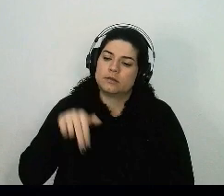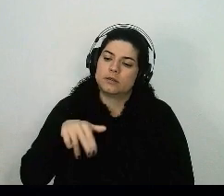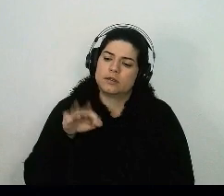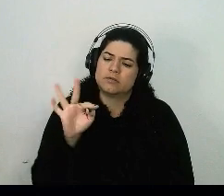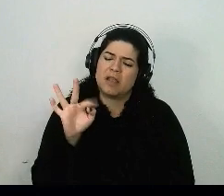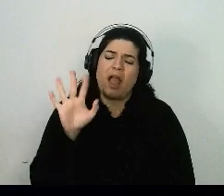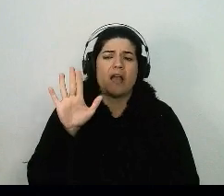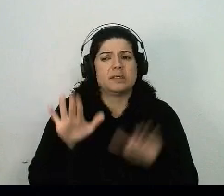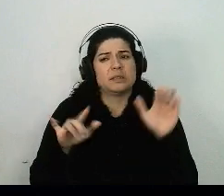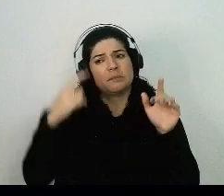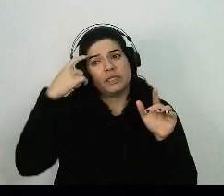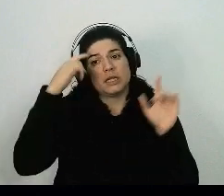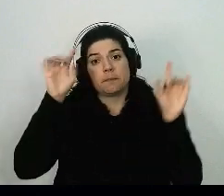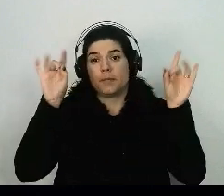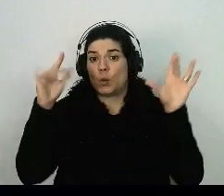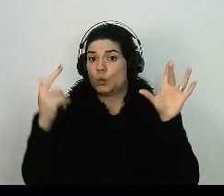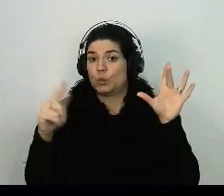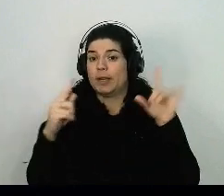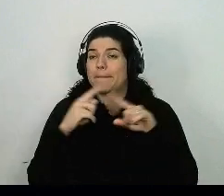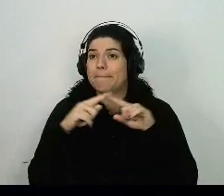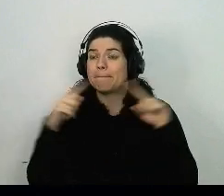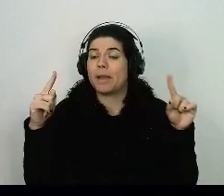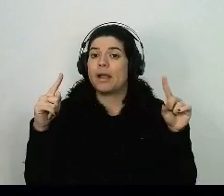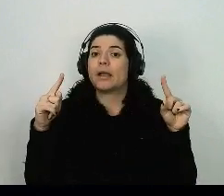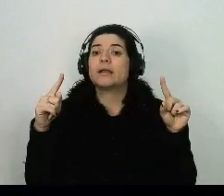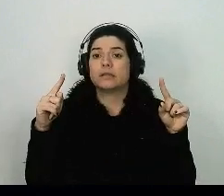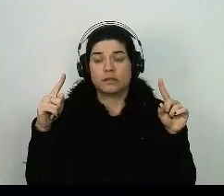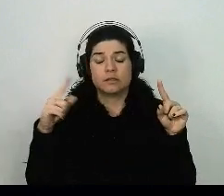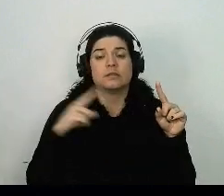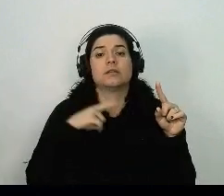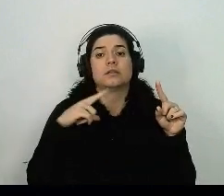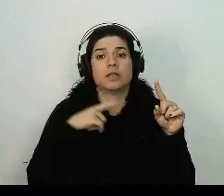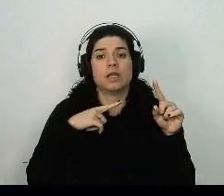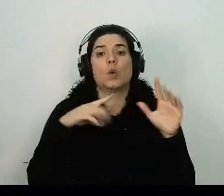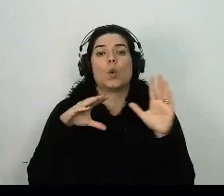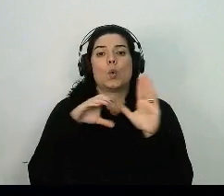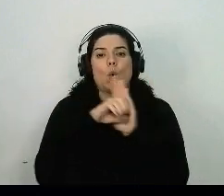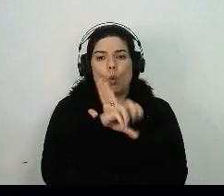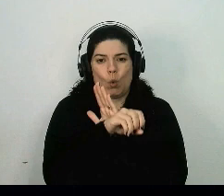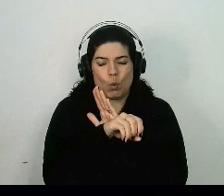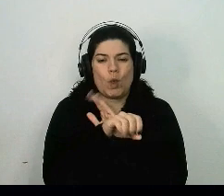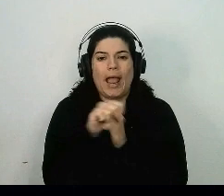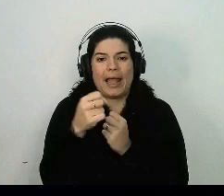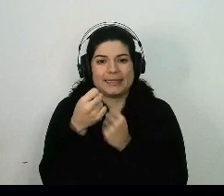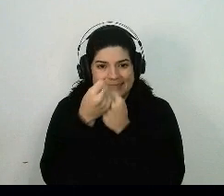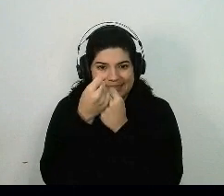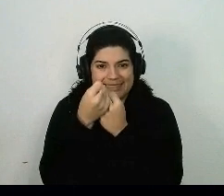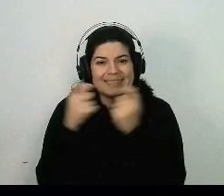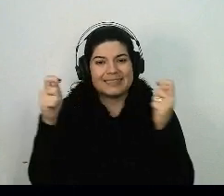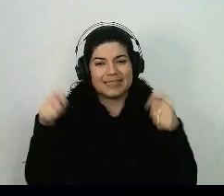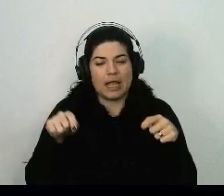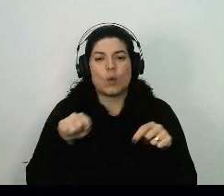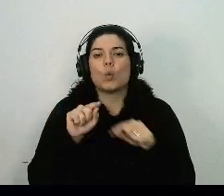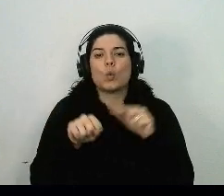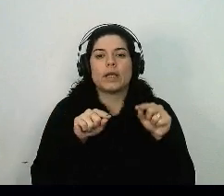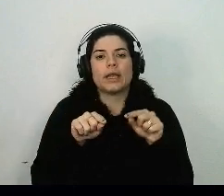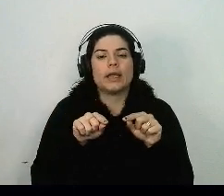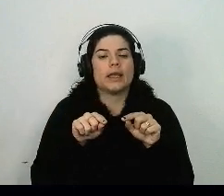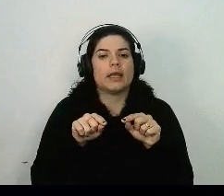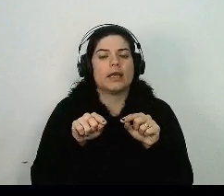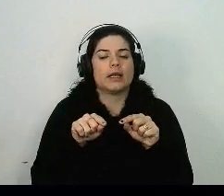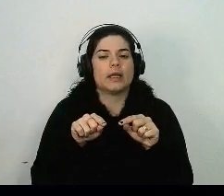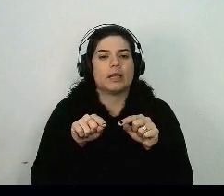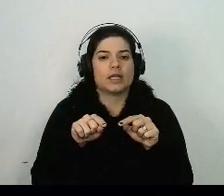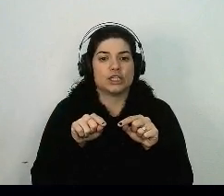nada escandaloso, mas assim, o Google Assistant, ele entendeu que quando ele é acionado,